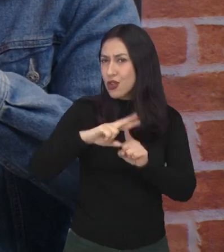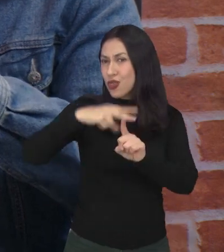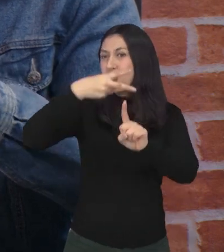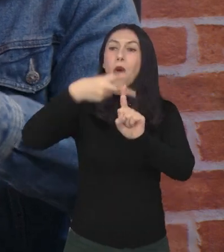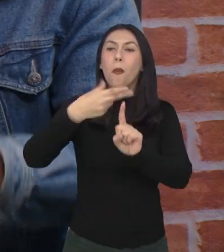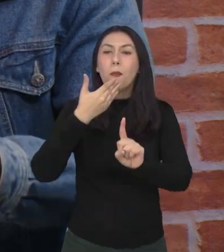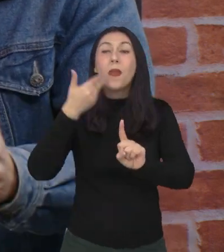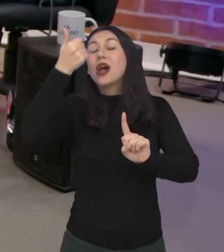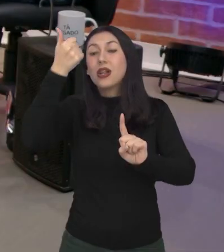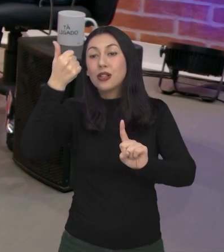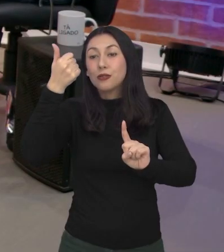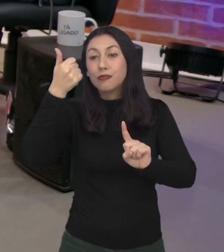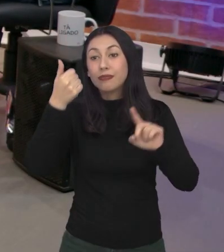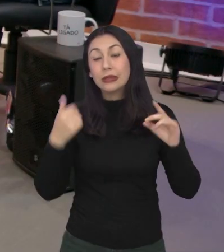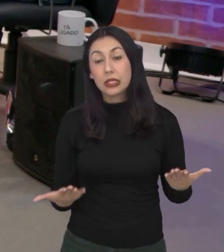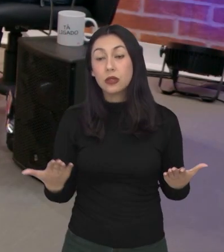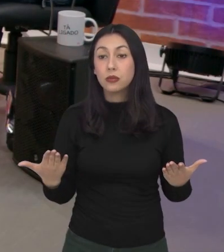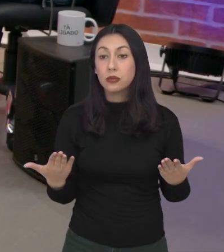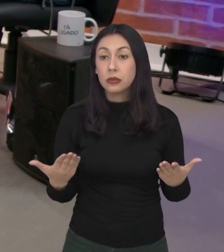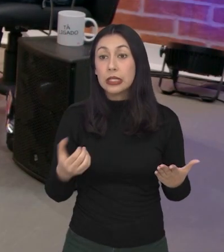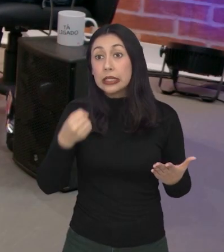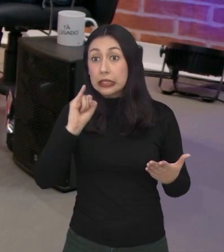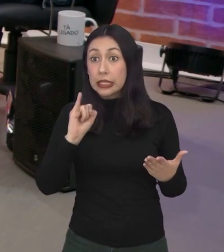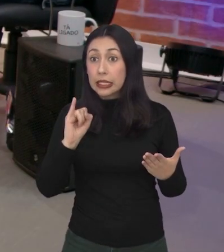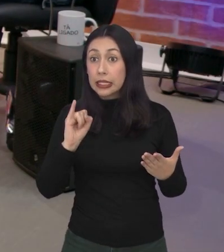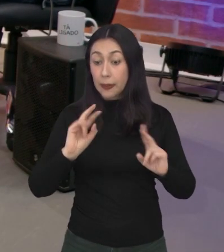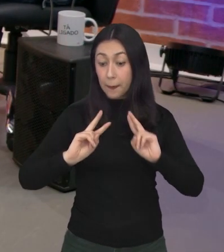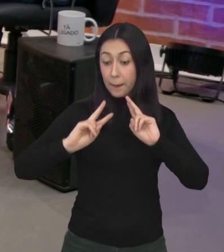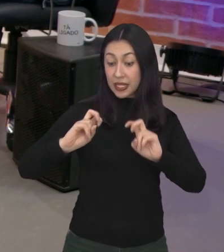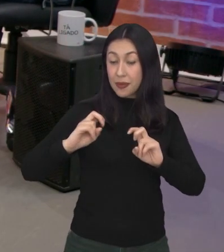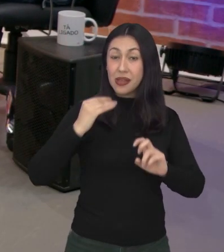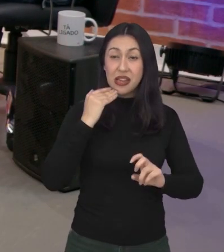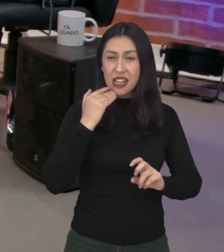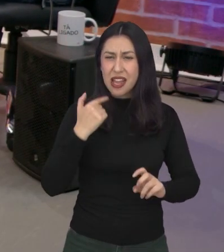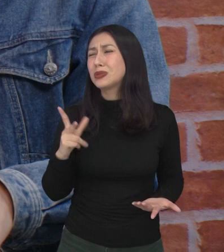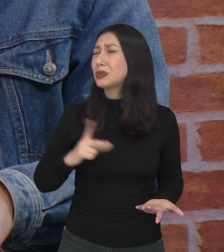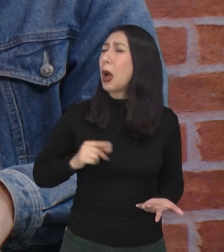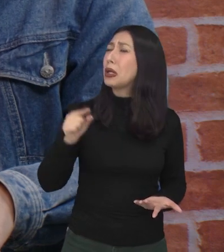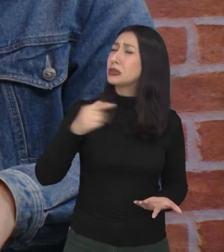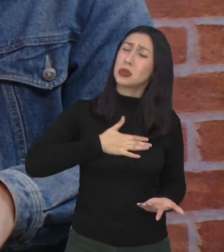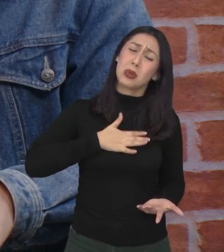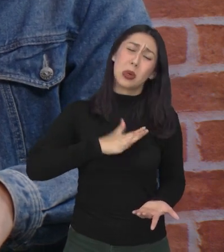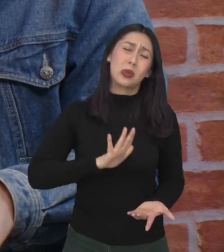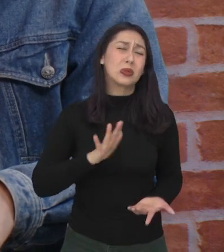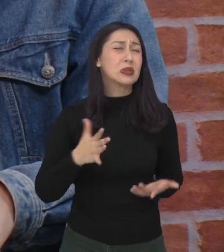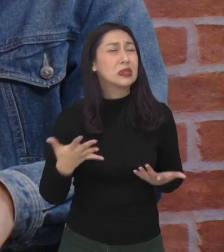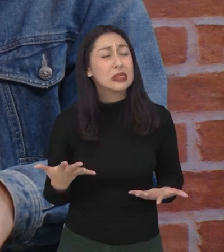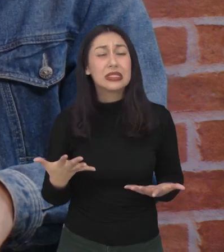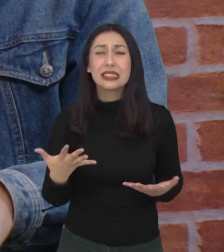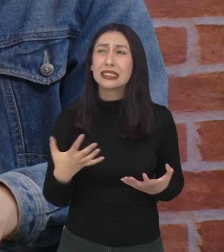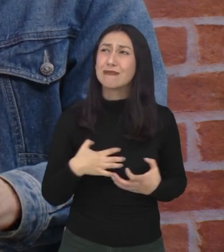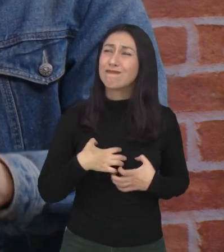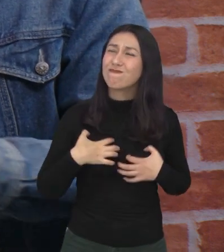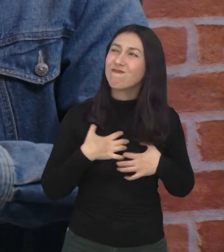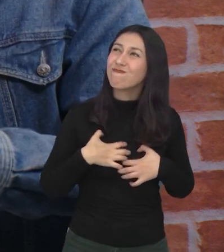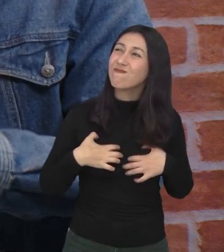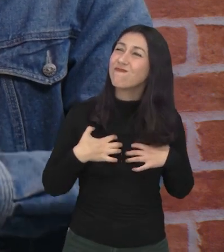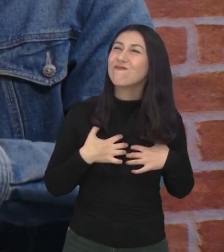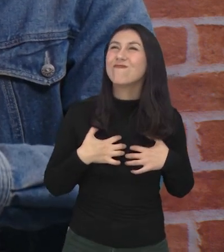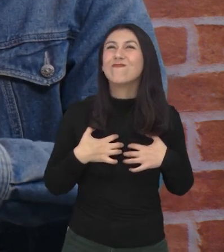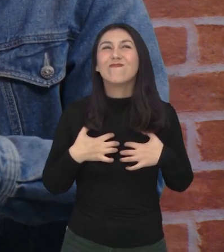e teve a experiência em rádio também, né? Conta um pouco pra gente. Eu cursei jornalismo, mas a minha experiência no jornalismo foi trabalhando